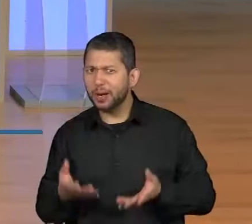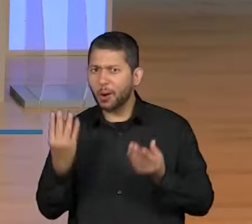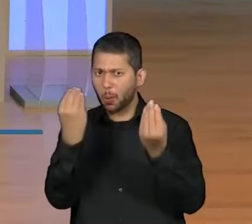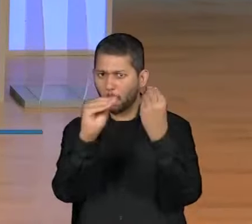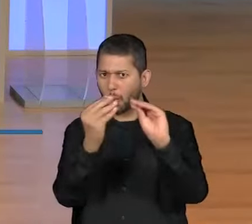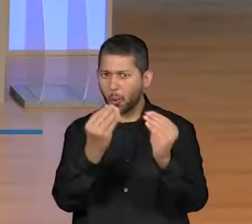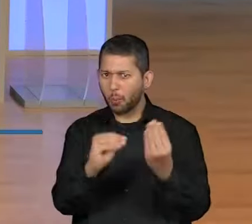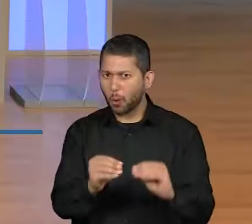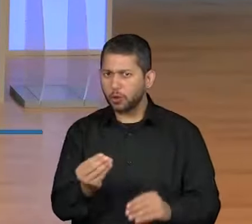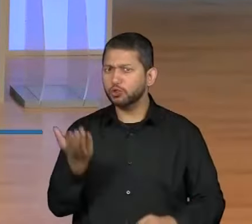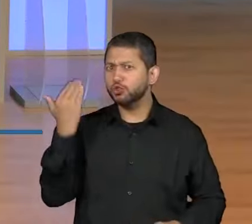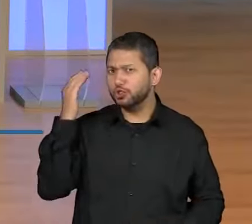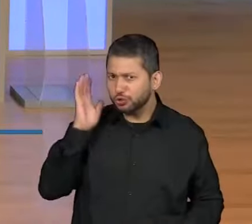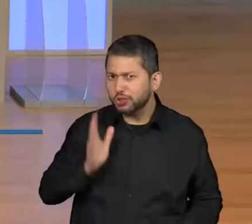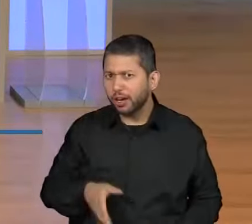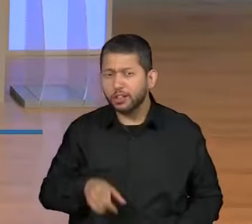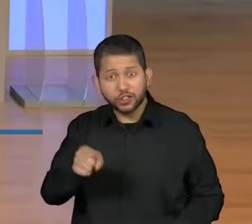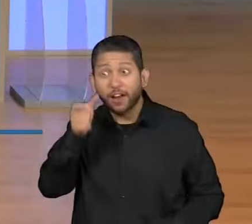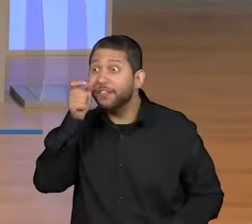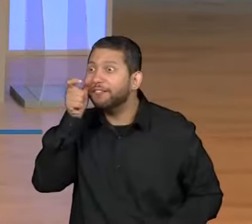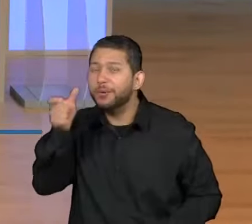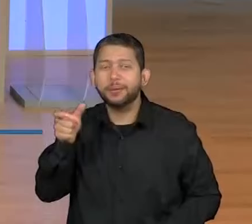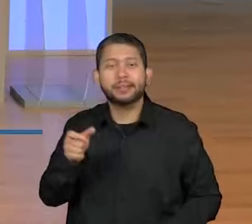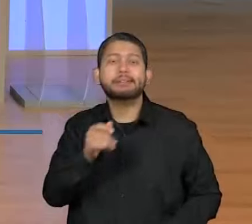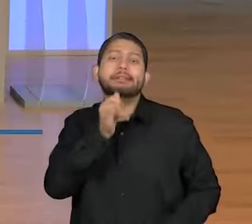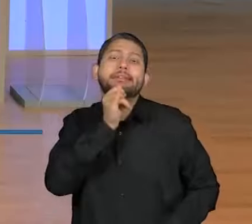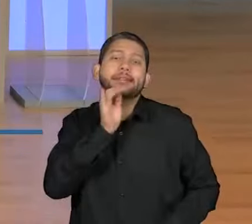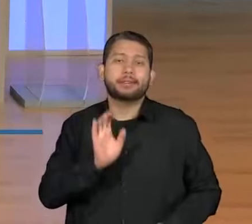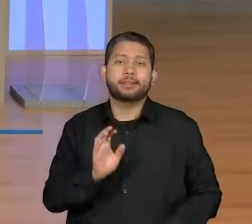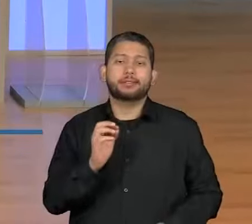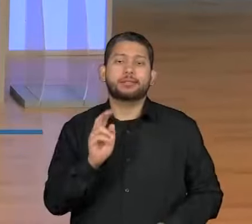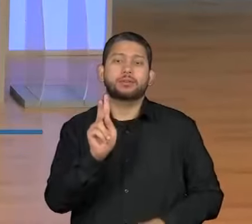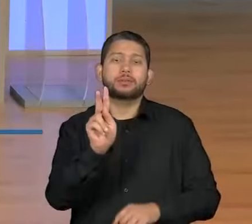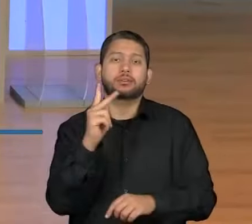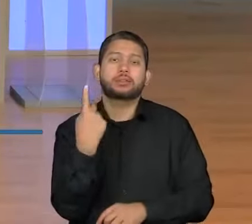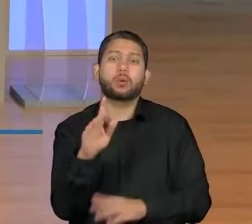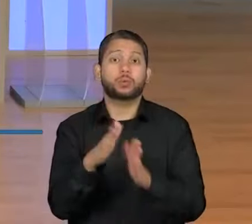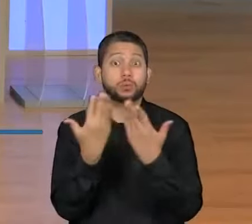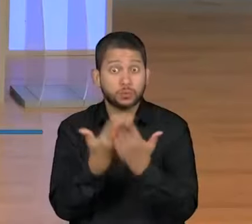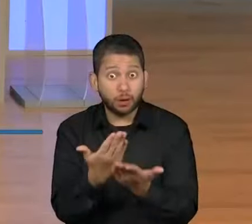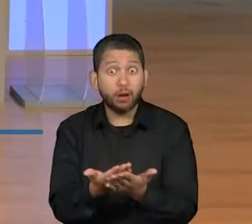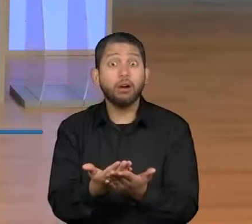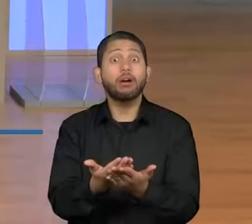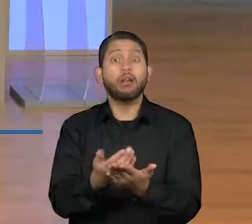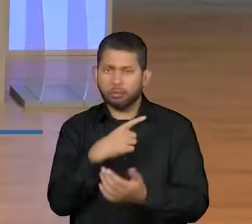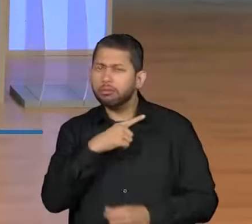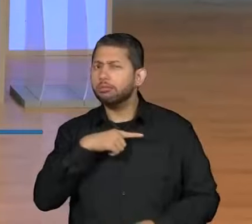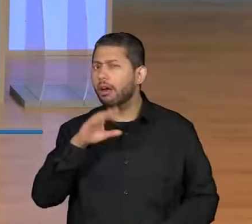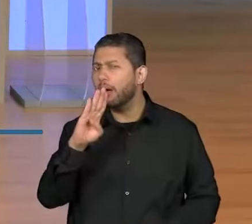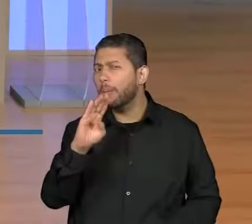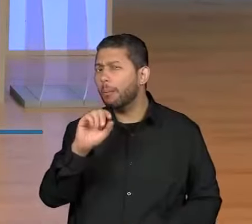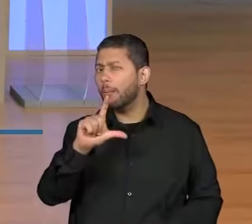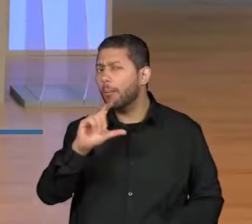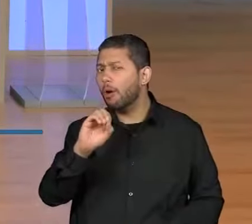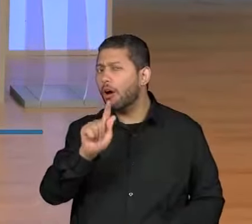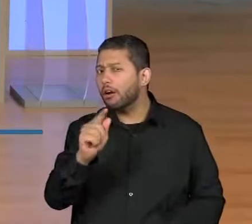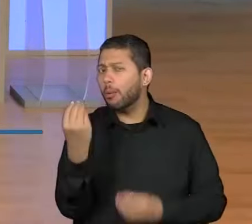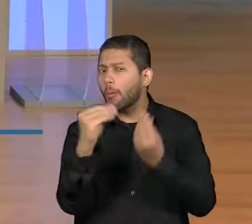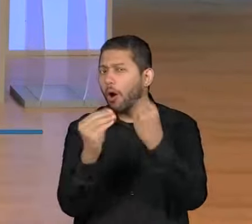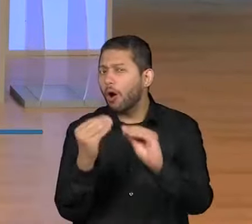já visitaram, já entraram, quem sabe, no blog da escola? Tem muitas escolas que têm esse blog aí para poder